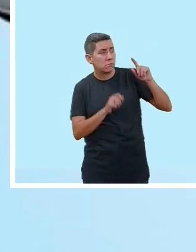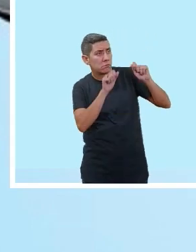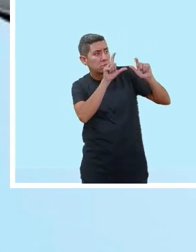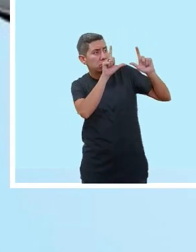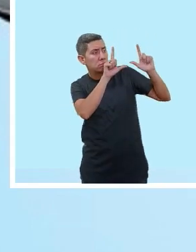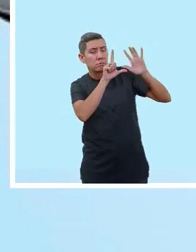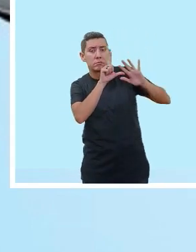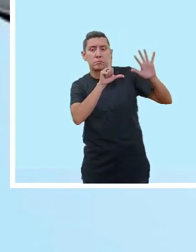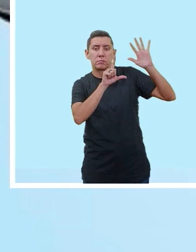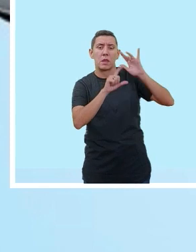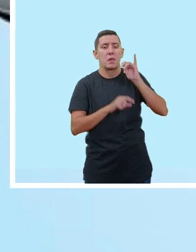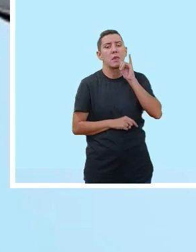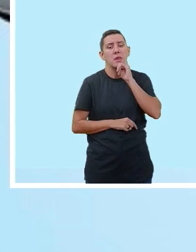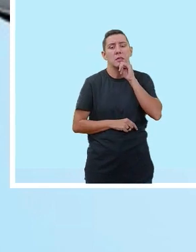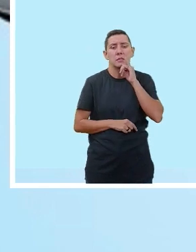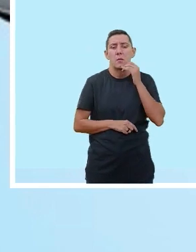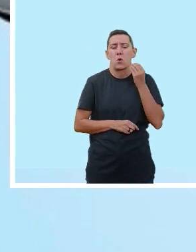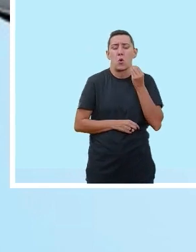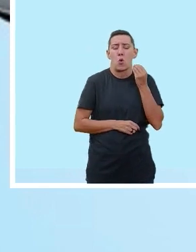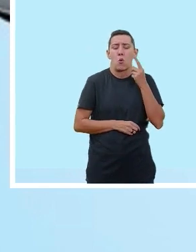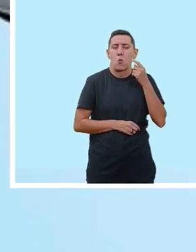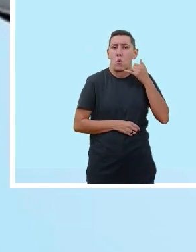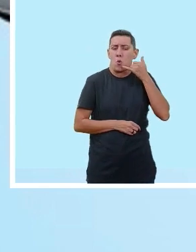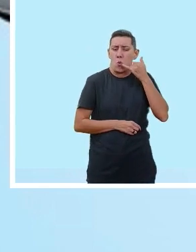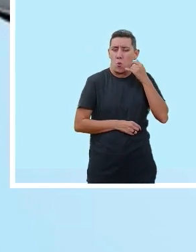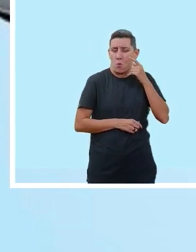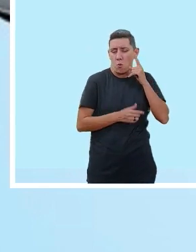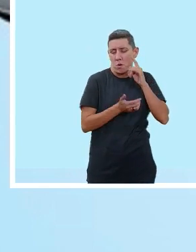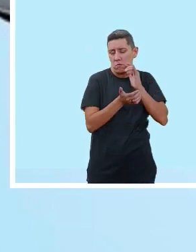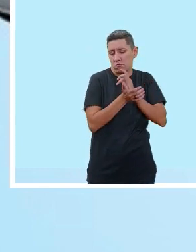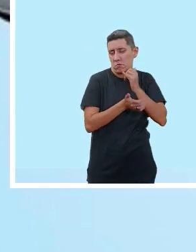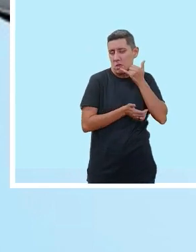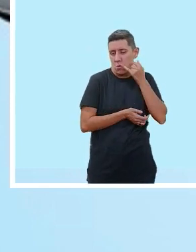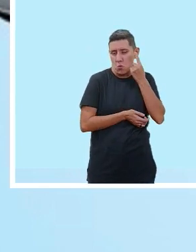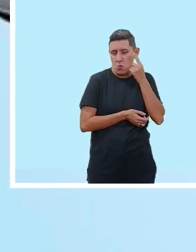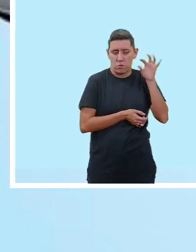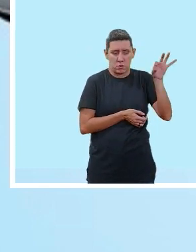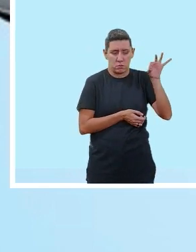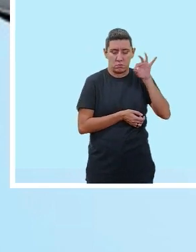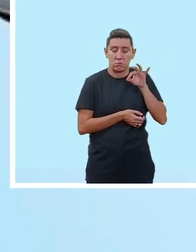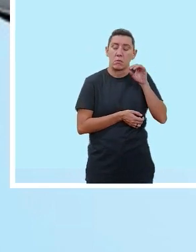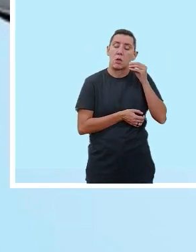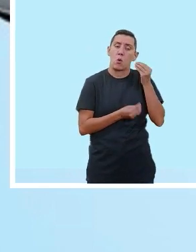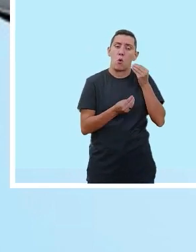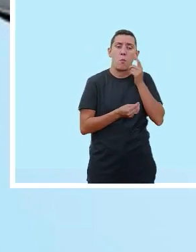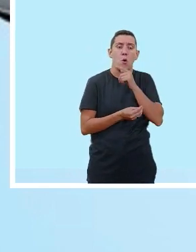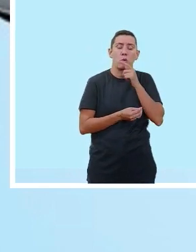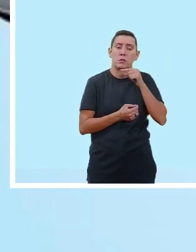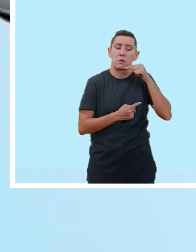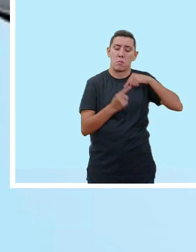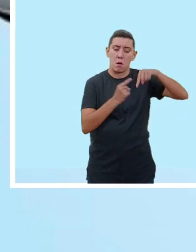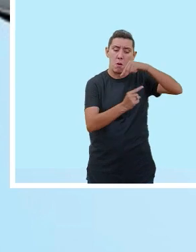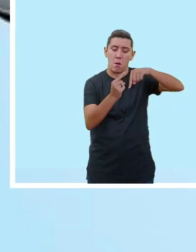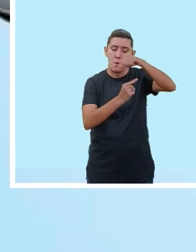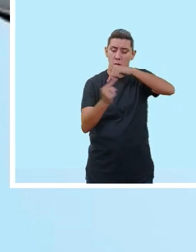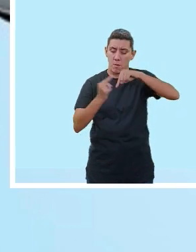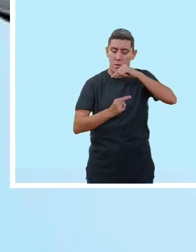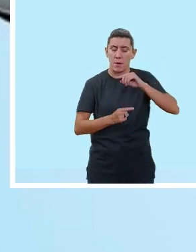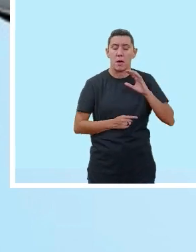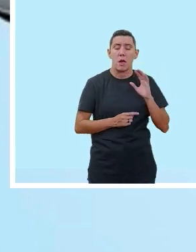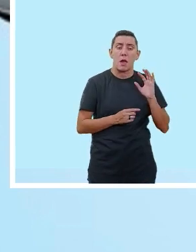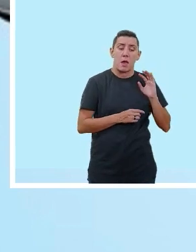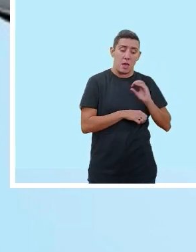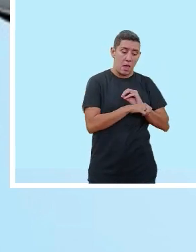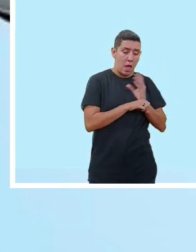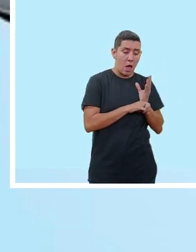exemplo, uma operadora e como que você faz para trabalhar com a redução em relação a isso e quais são as soluções que a Huawei trabalha para